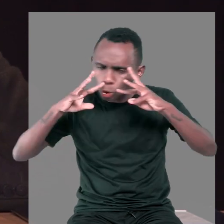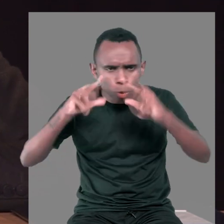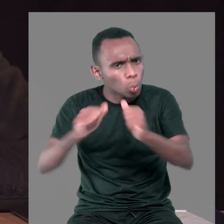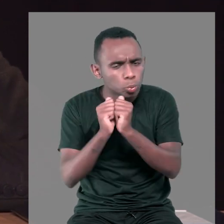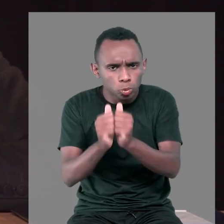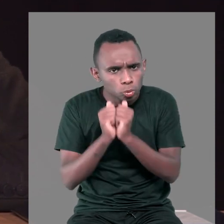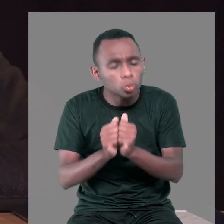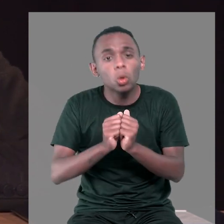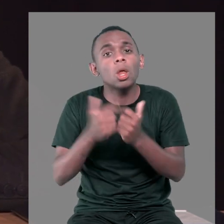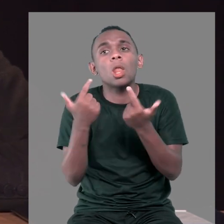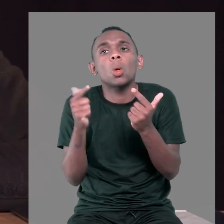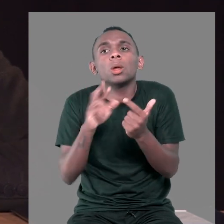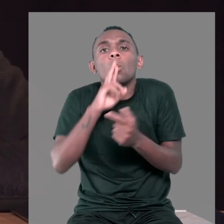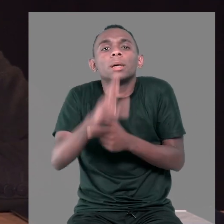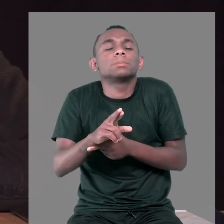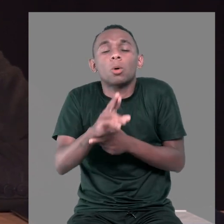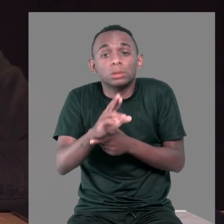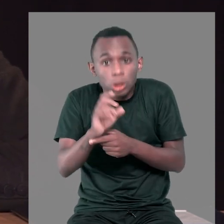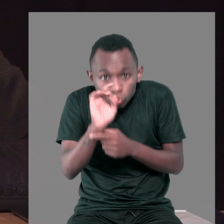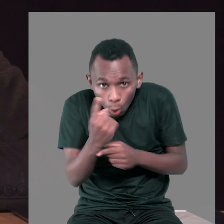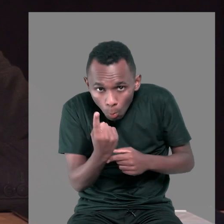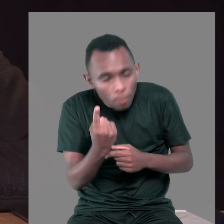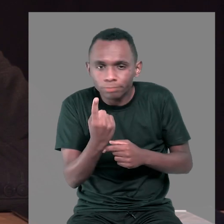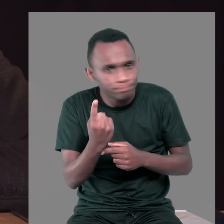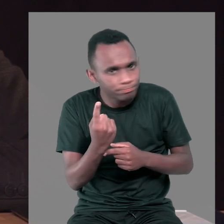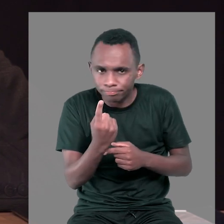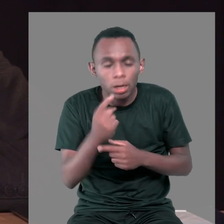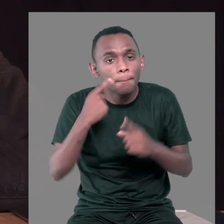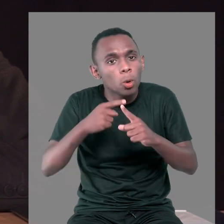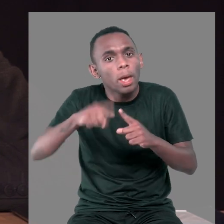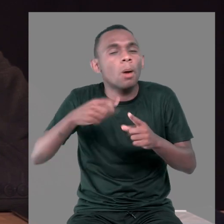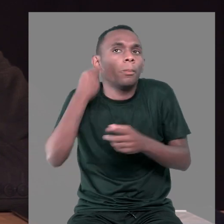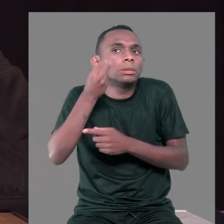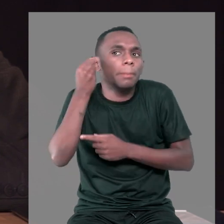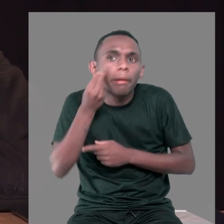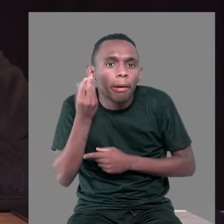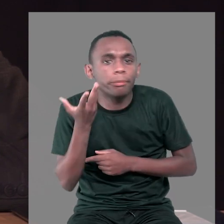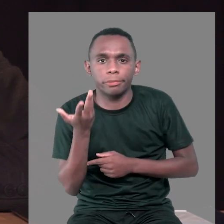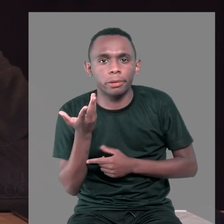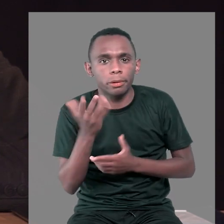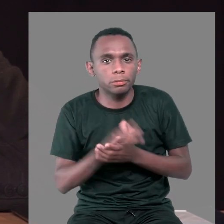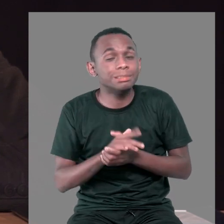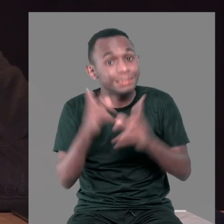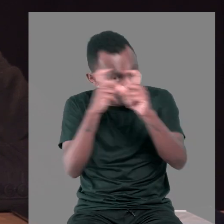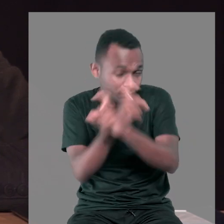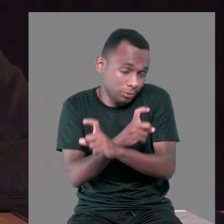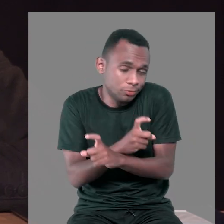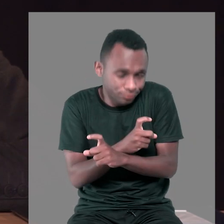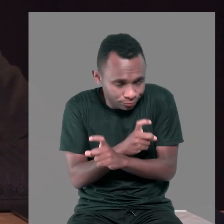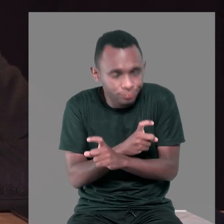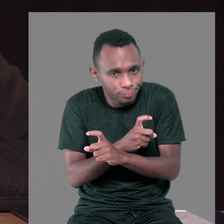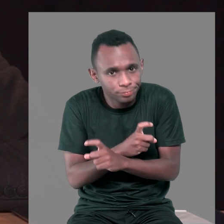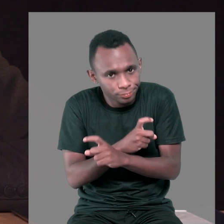muito sobre esse aspecto, é que faz sentido o apelo à responsabilidade de cada um. Isso